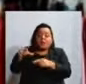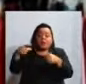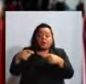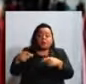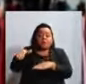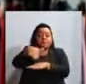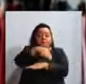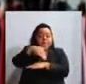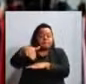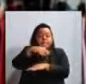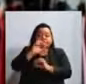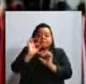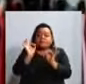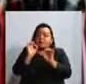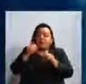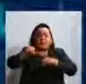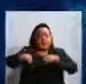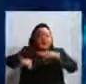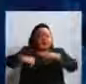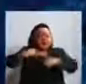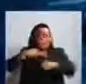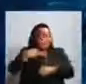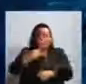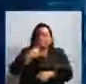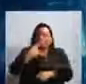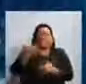nem de bicicleta está passando mais.